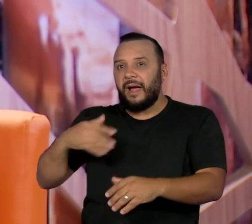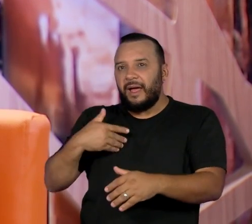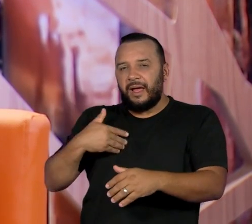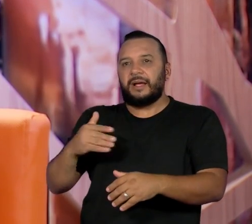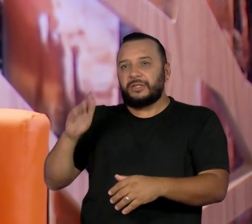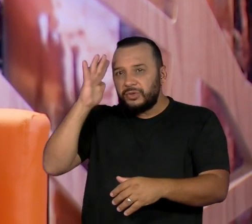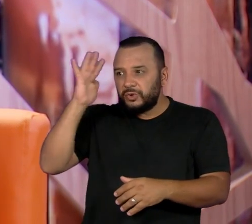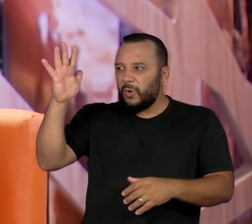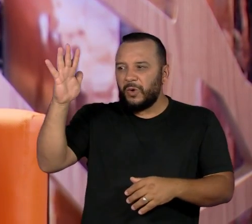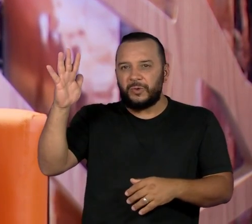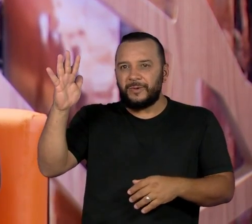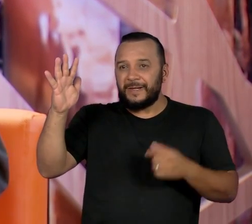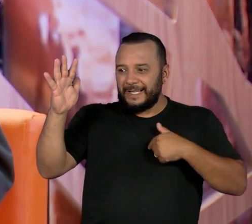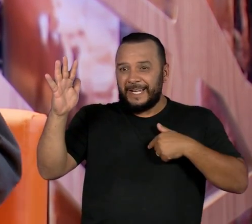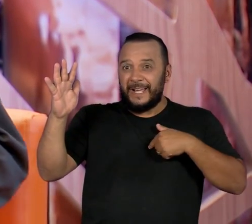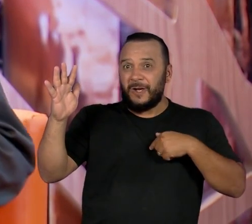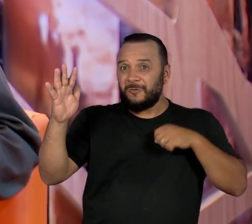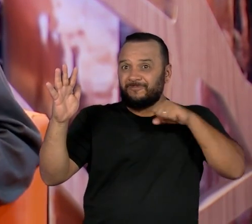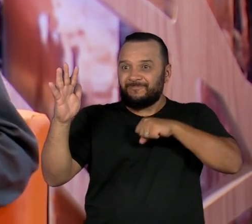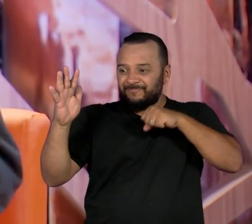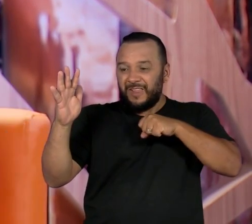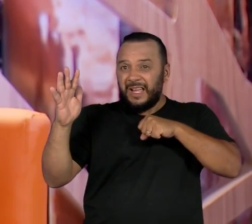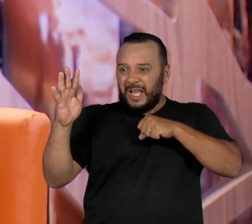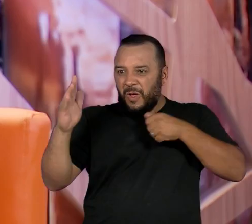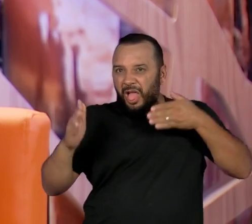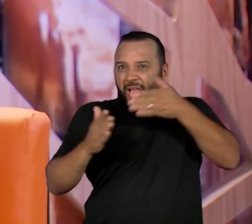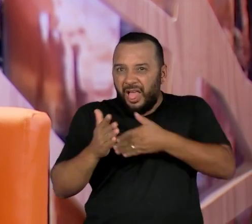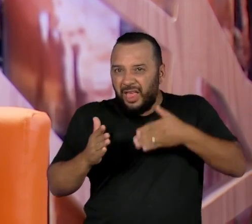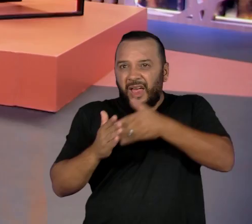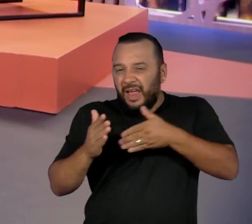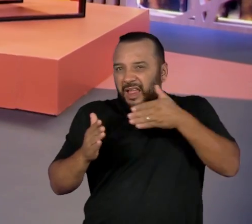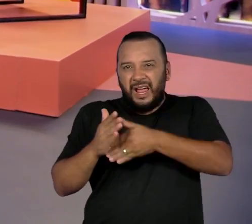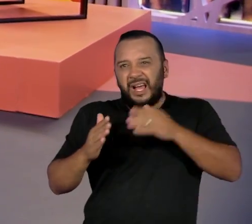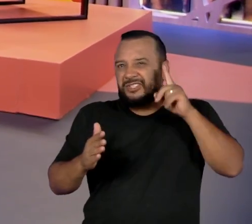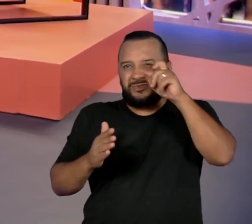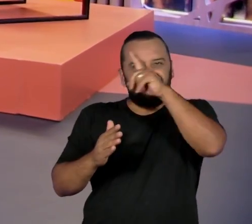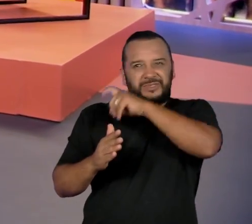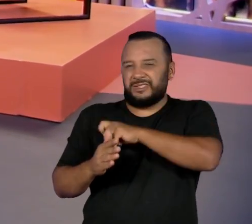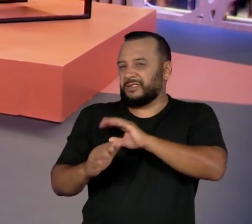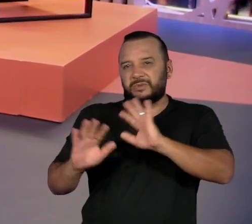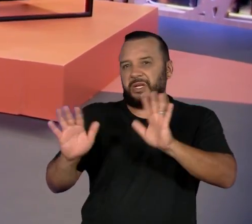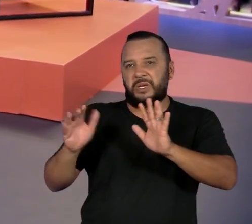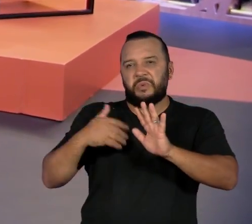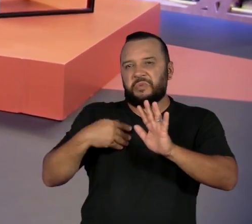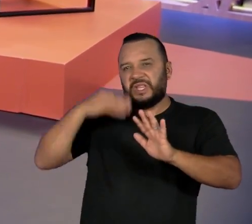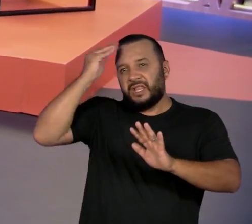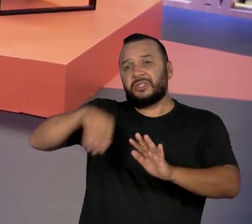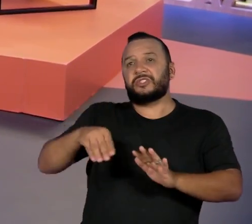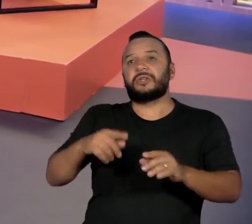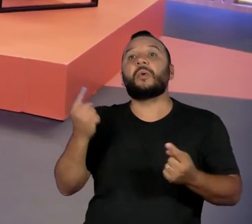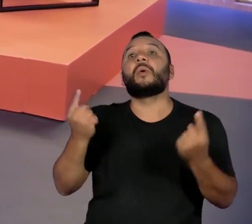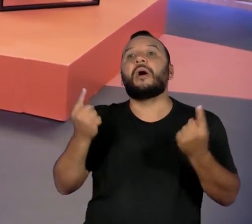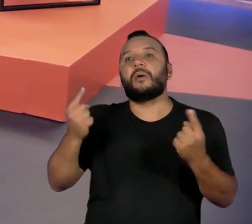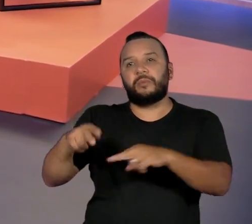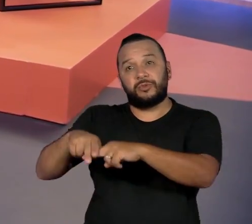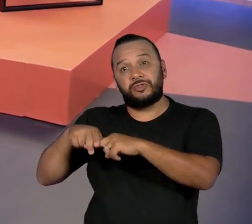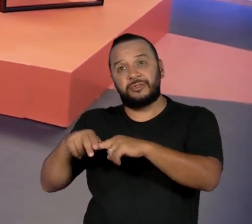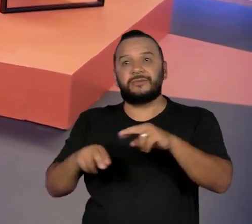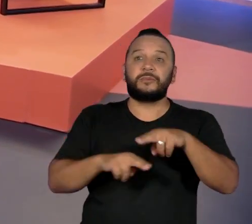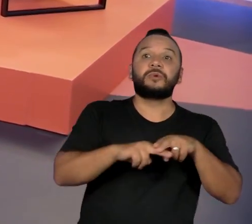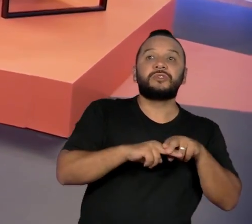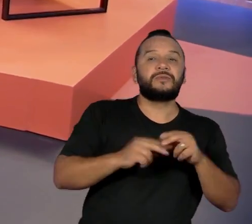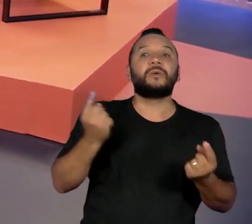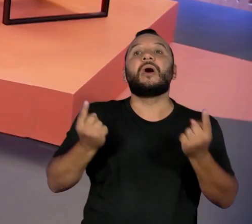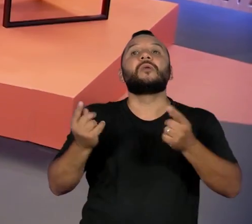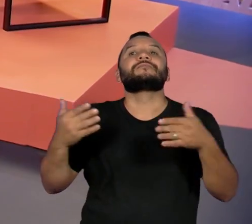obstáculos que fazem com que nós não acreditemos no nosso potencial diante dessa realização. E aí eu acho que é muito mais problemático,